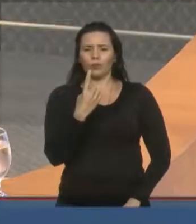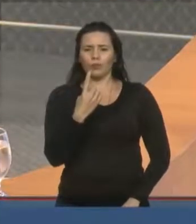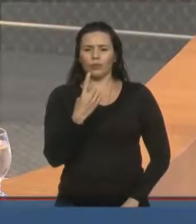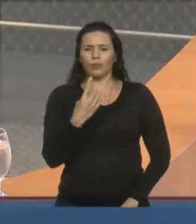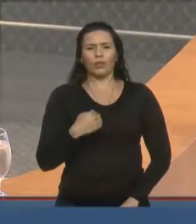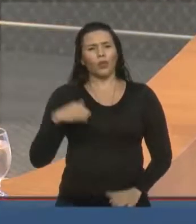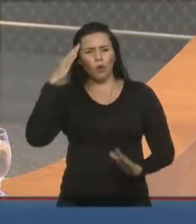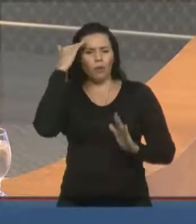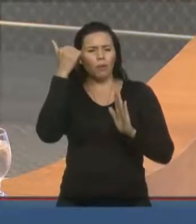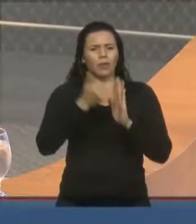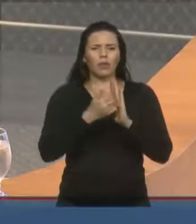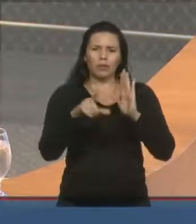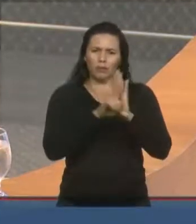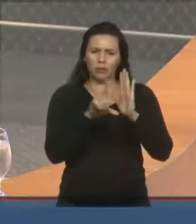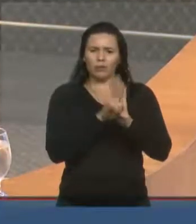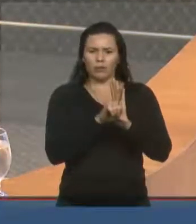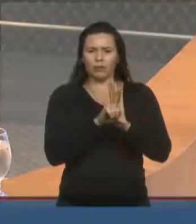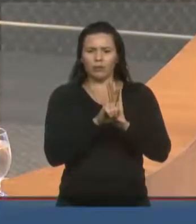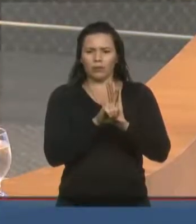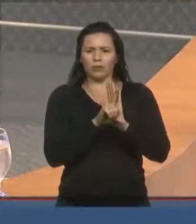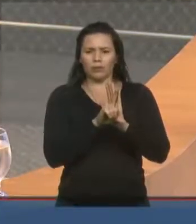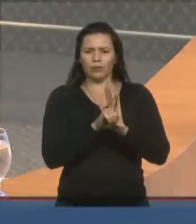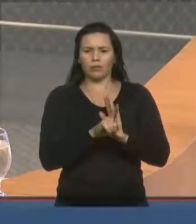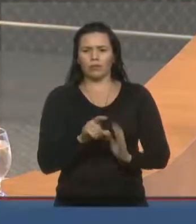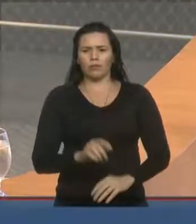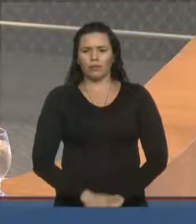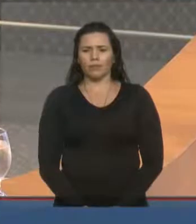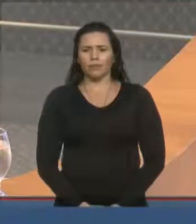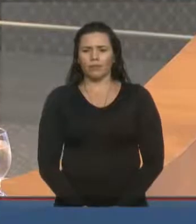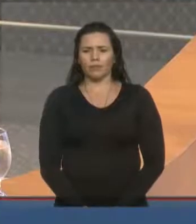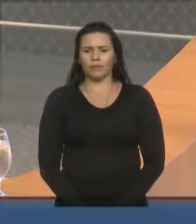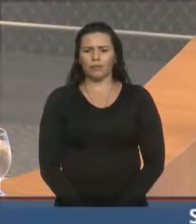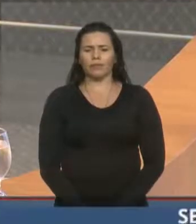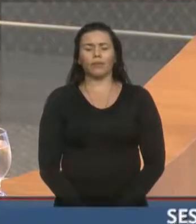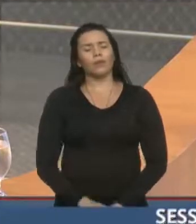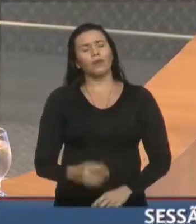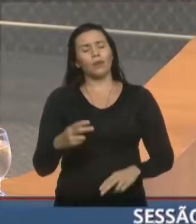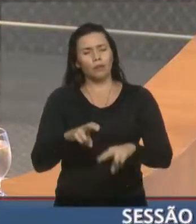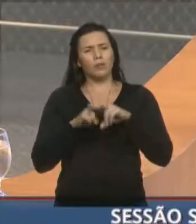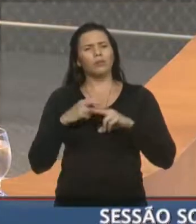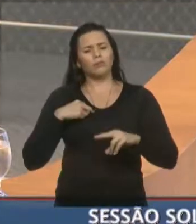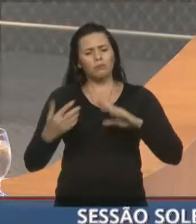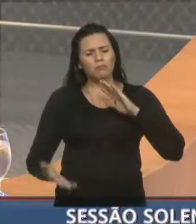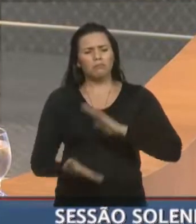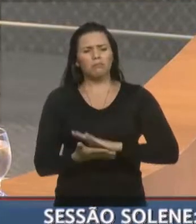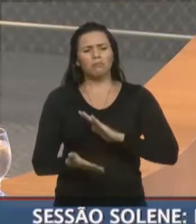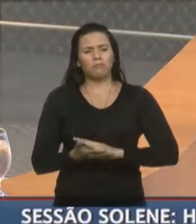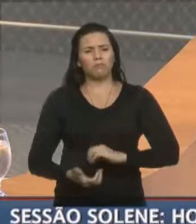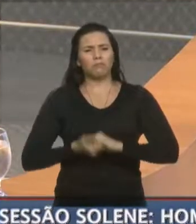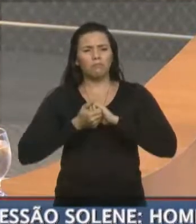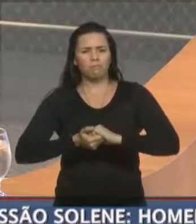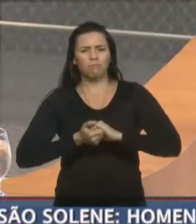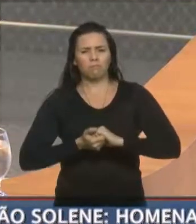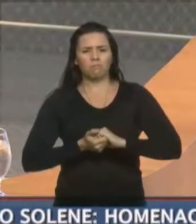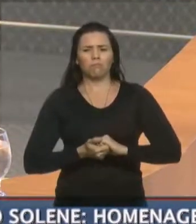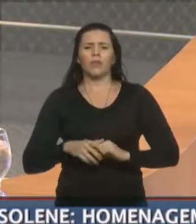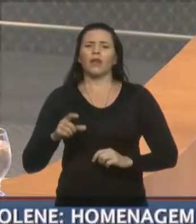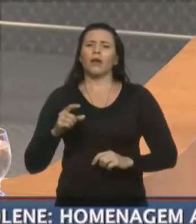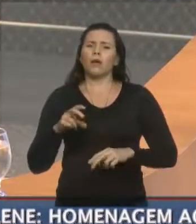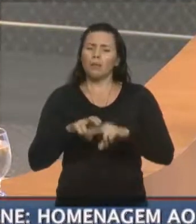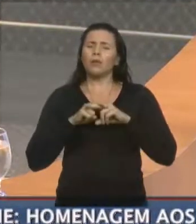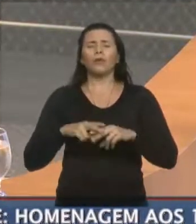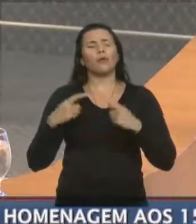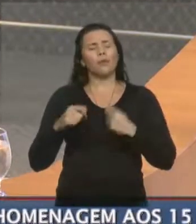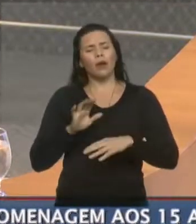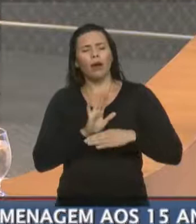essas normas legislativas. Ou seja, mais do que parabenizar, é importante garantir mais desenvolvimento, garantir